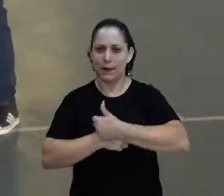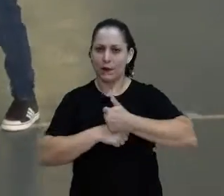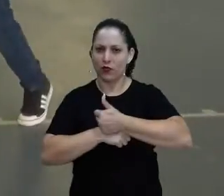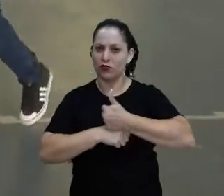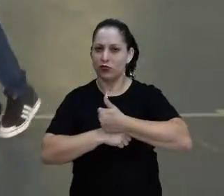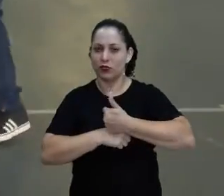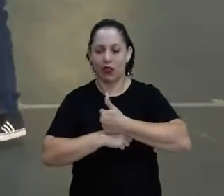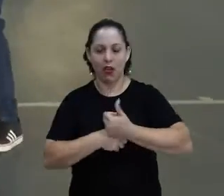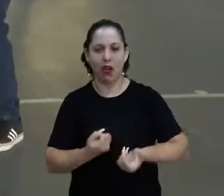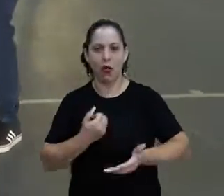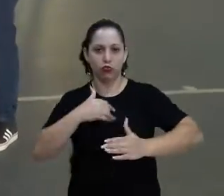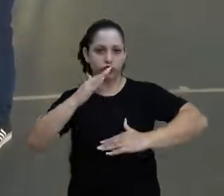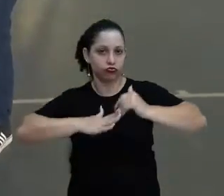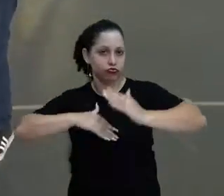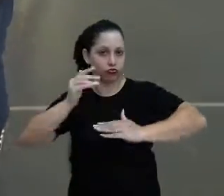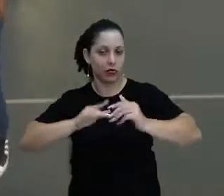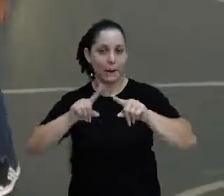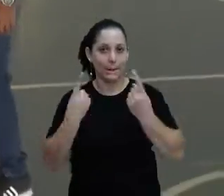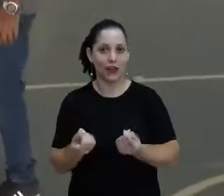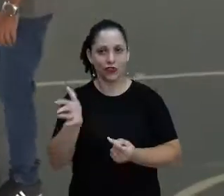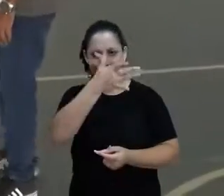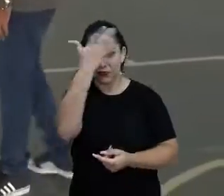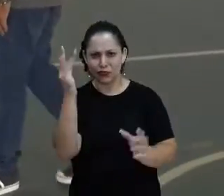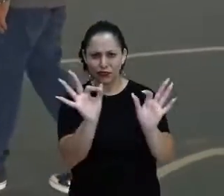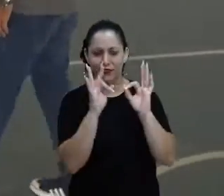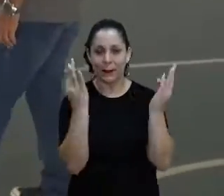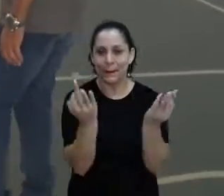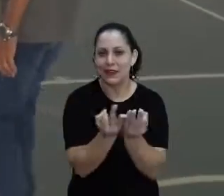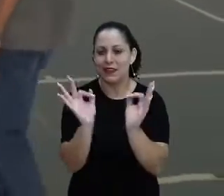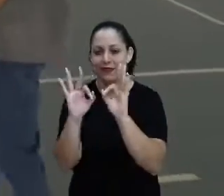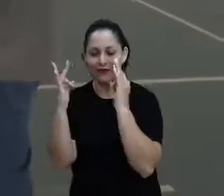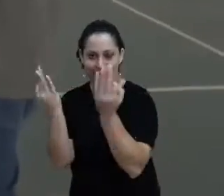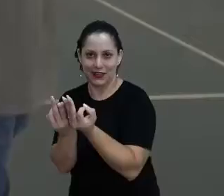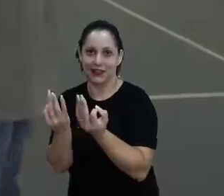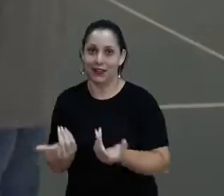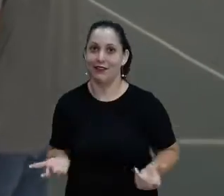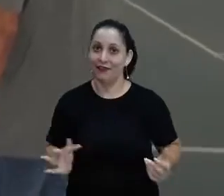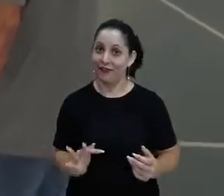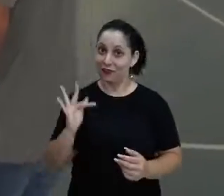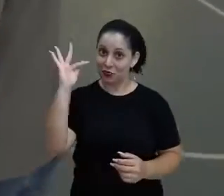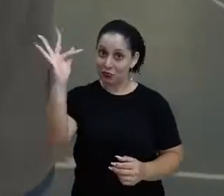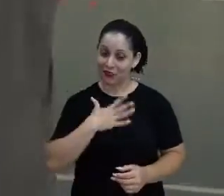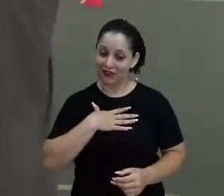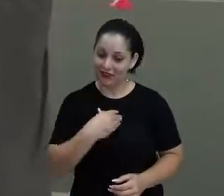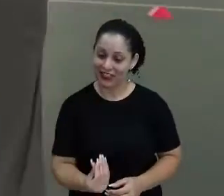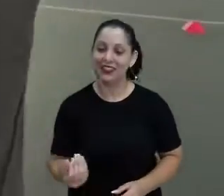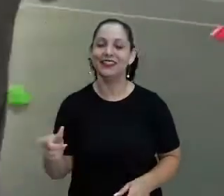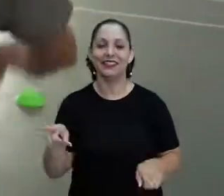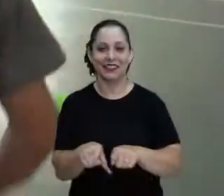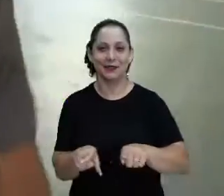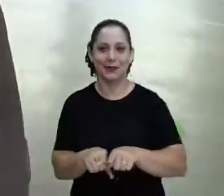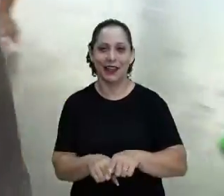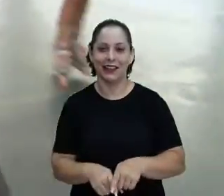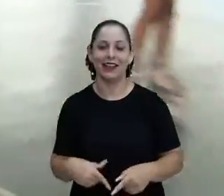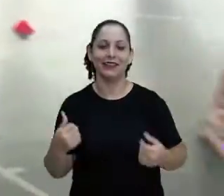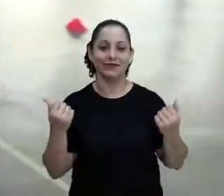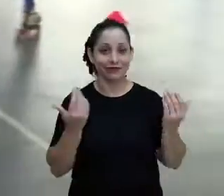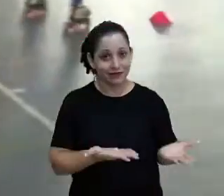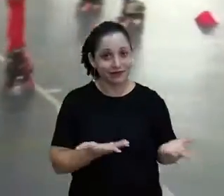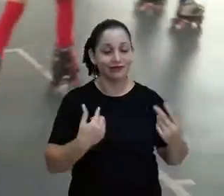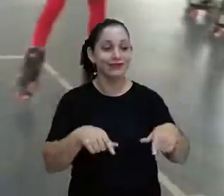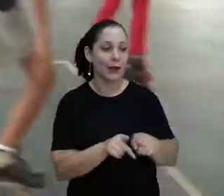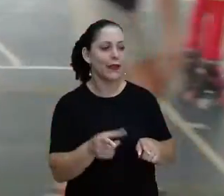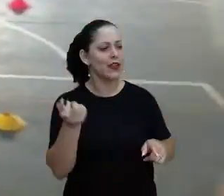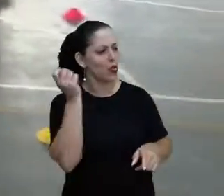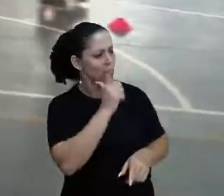com esporte, mas dos nossos parentes, do seu filho. Eu não tenho filho ainda, mas vou ter um dia. No seu caso que já tem filhos, né? A transformação, a gente conseguir